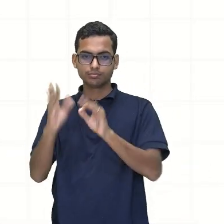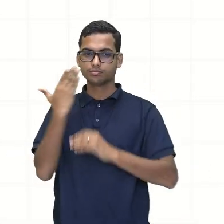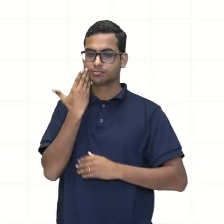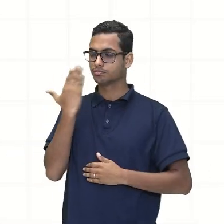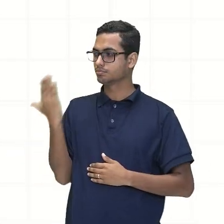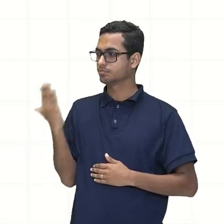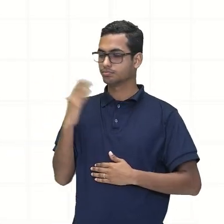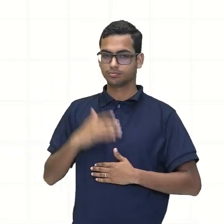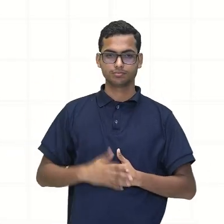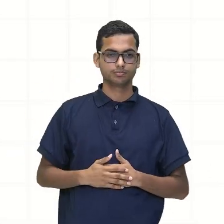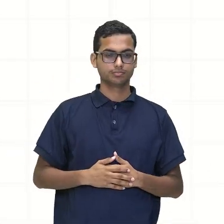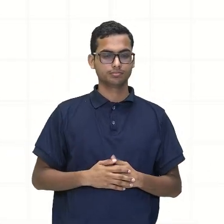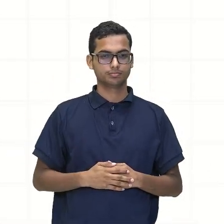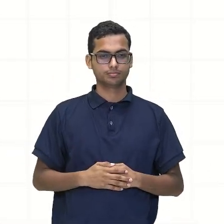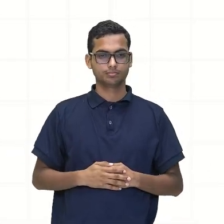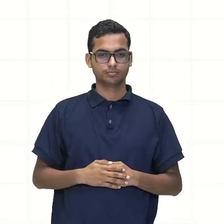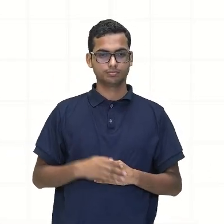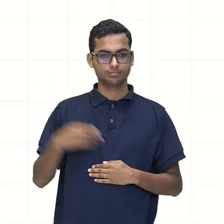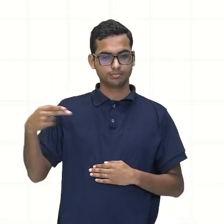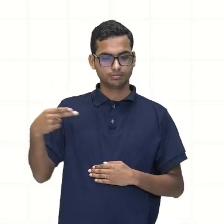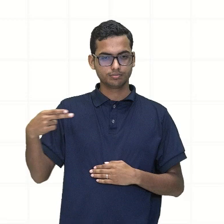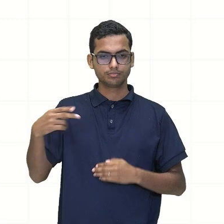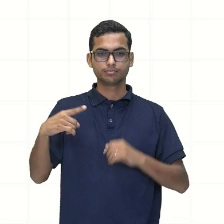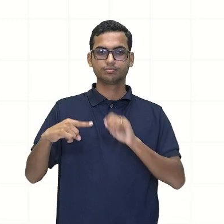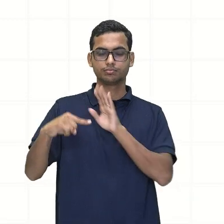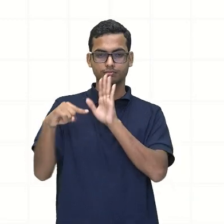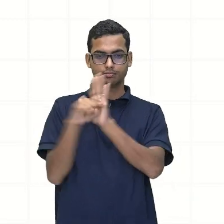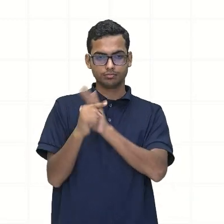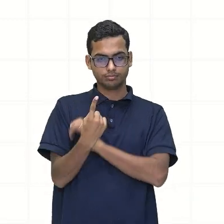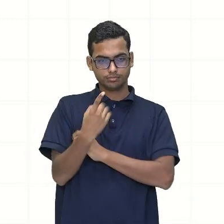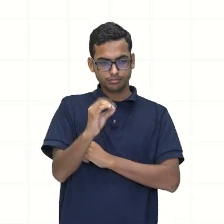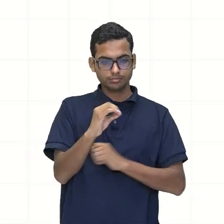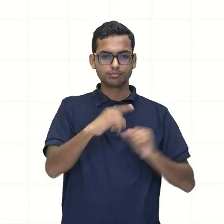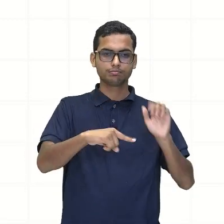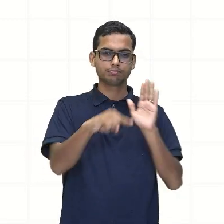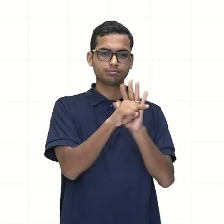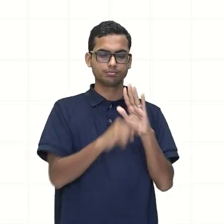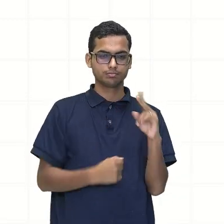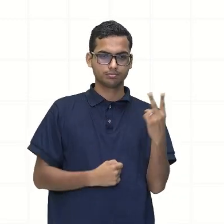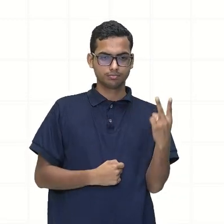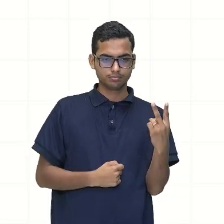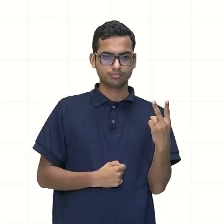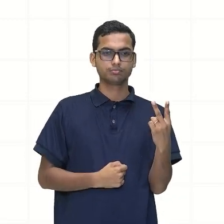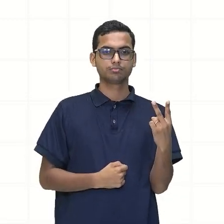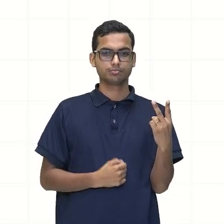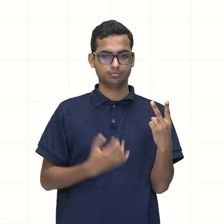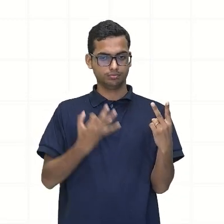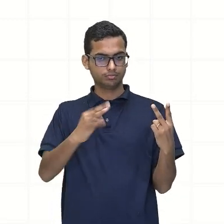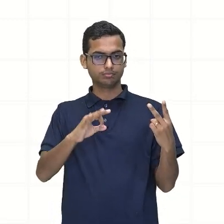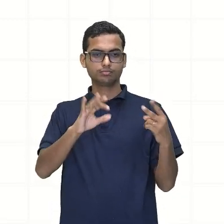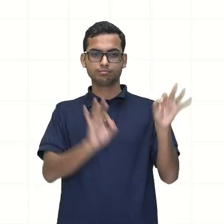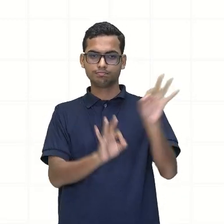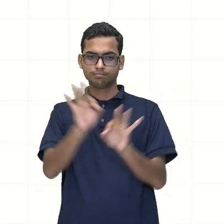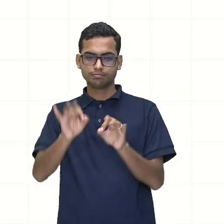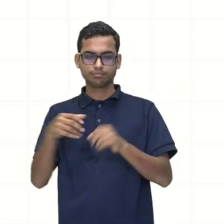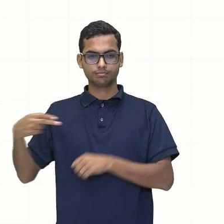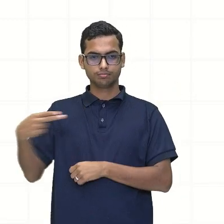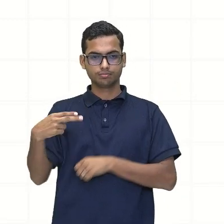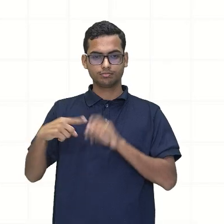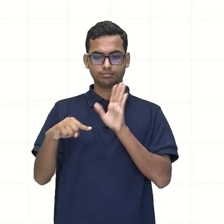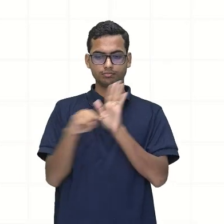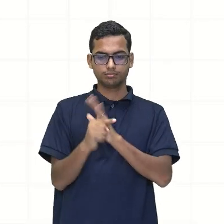e mantém o sinal. Menos, e somamos o 10 com o 2, que vai dar 12.